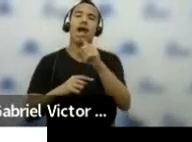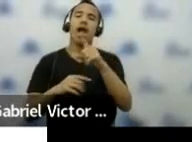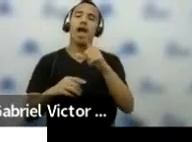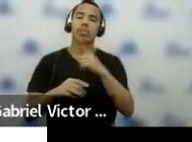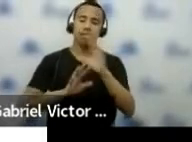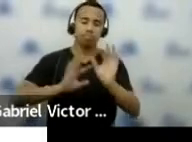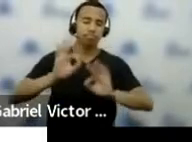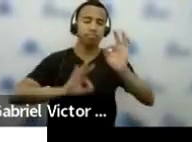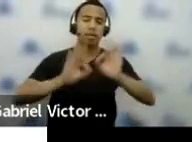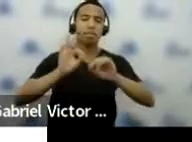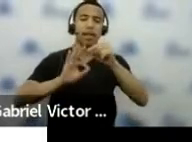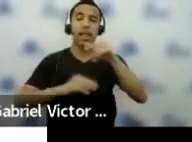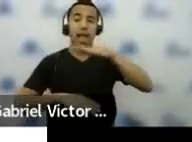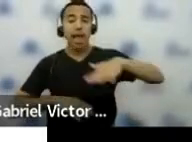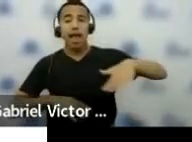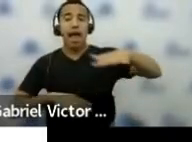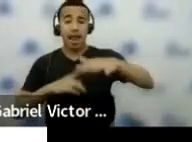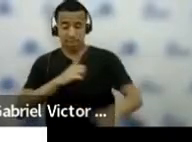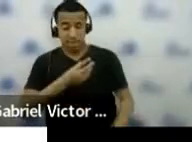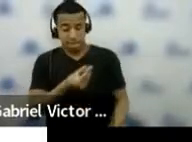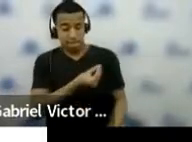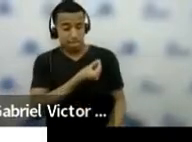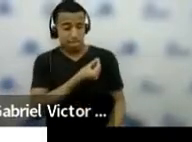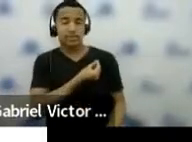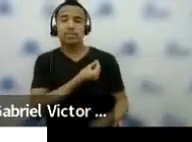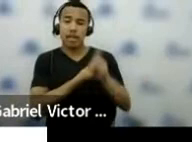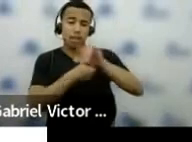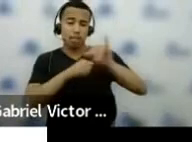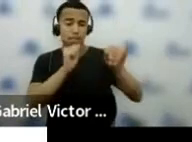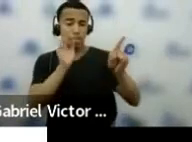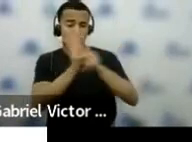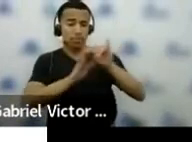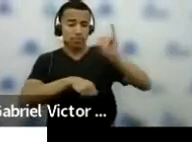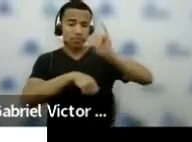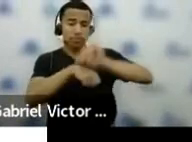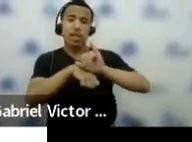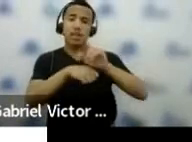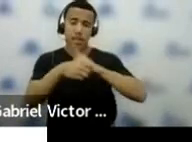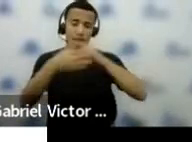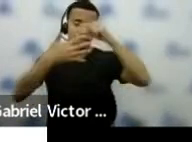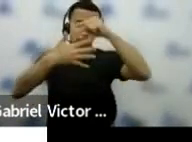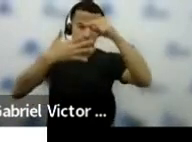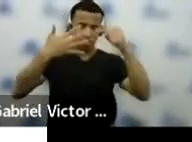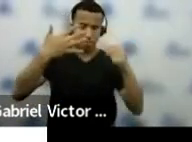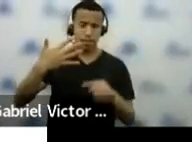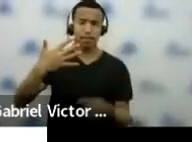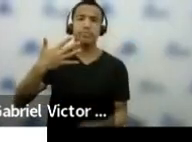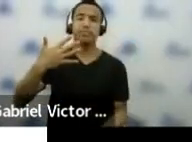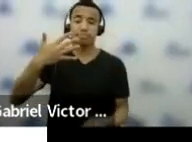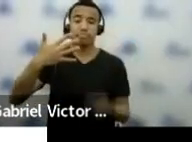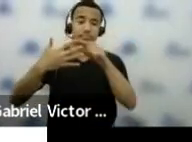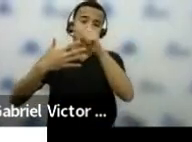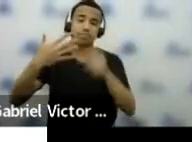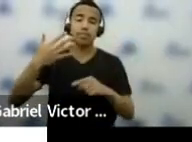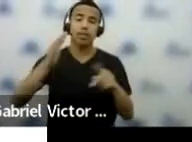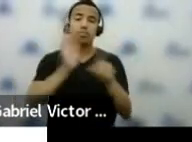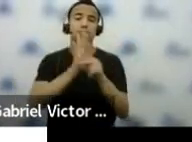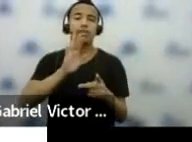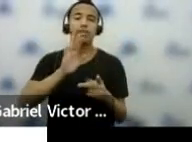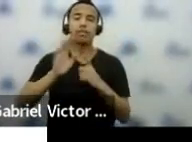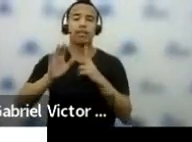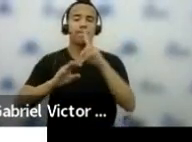plano. As áreas de atuação do centro são estas, nós temos aqui as chamadas abertas, vai